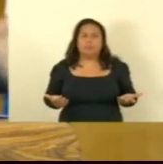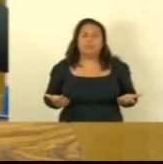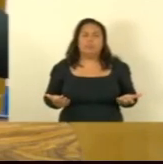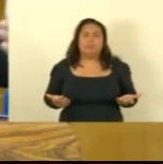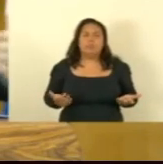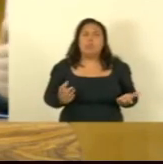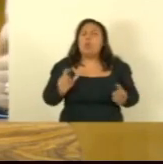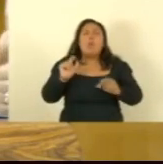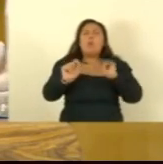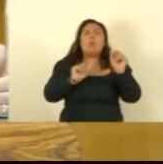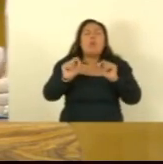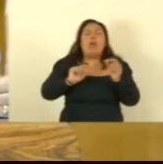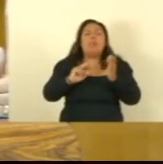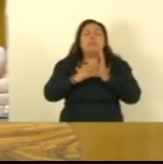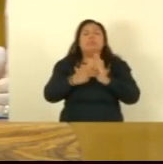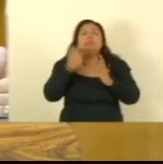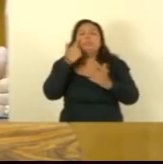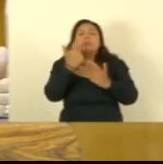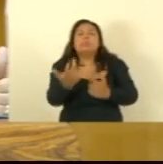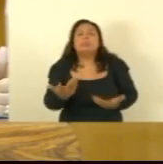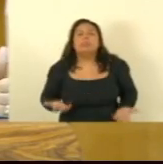O que que isso interessa?